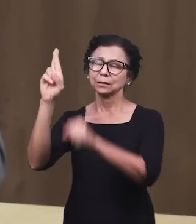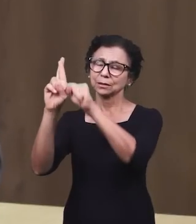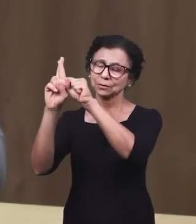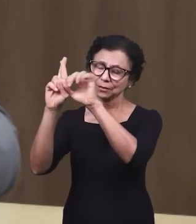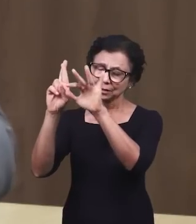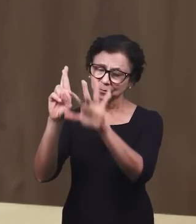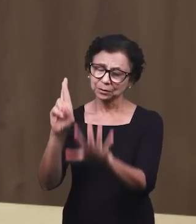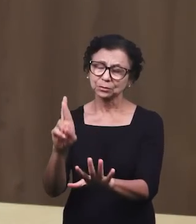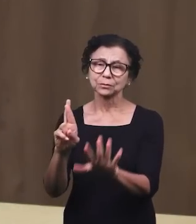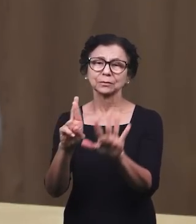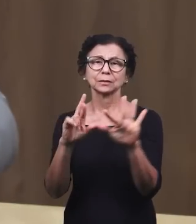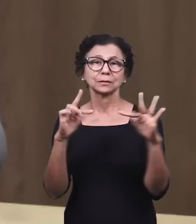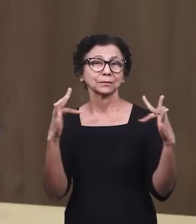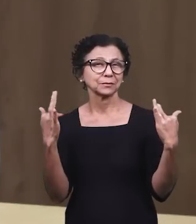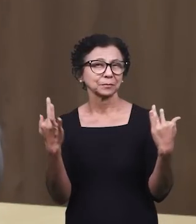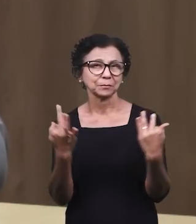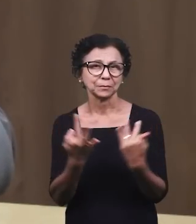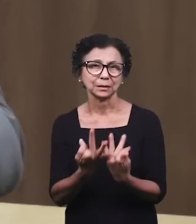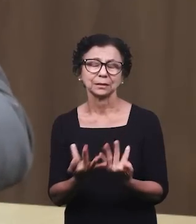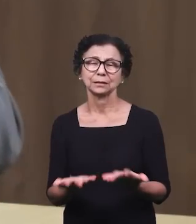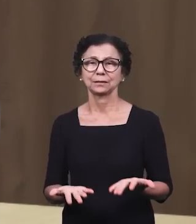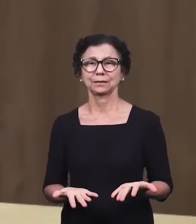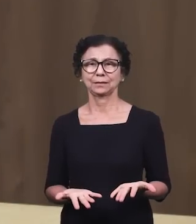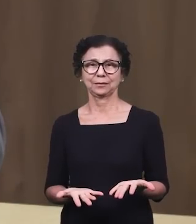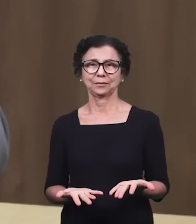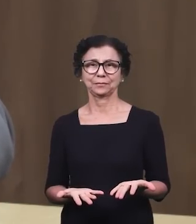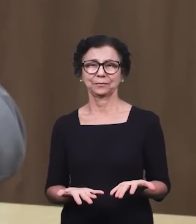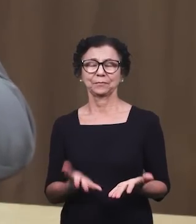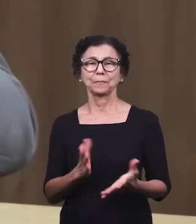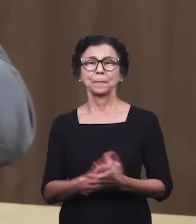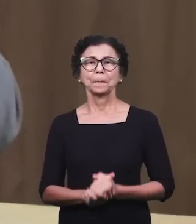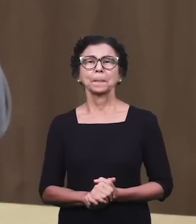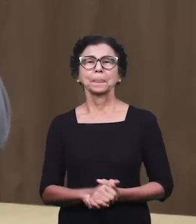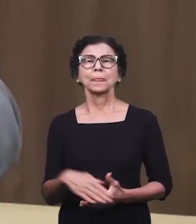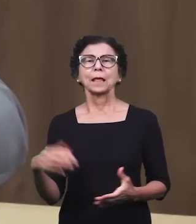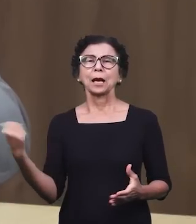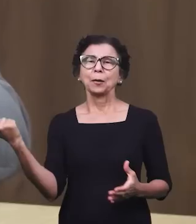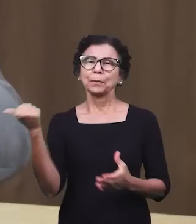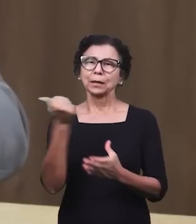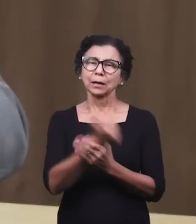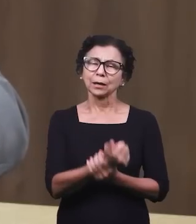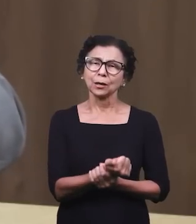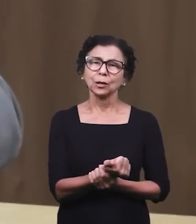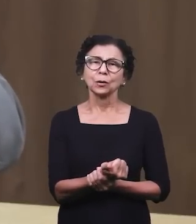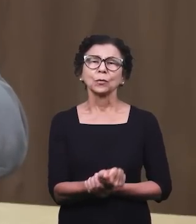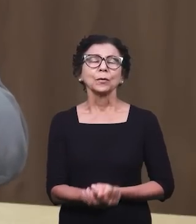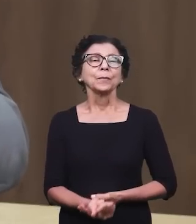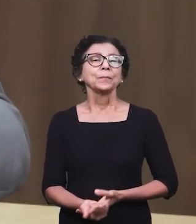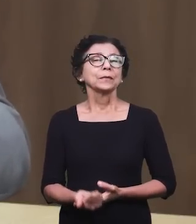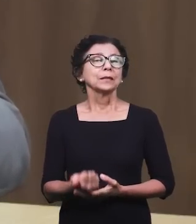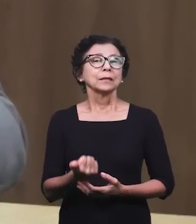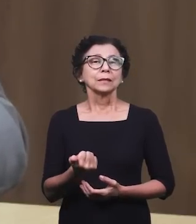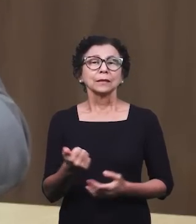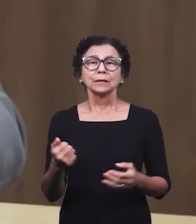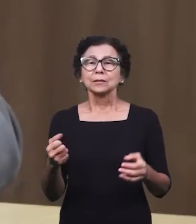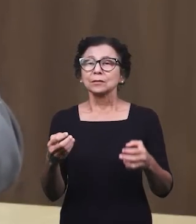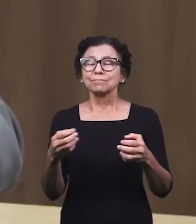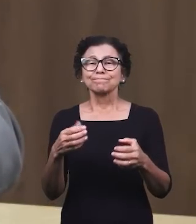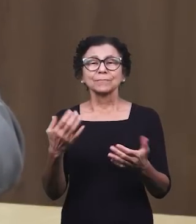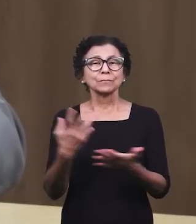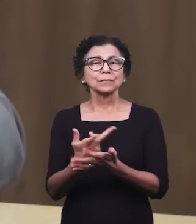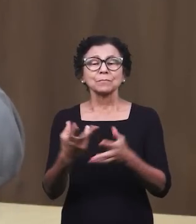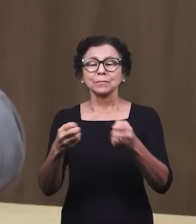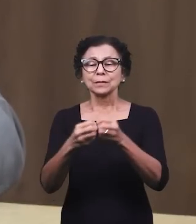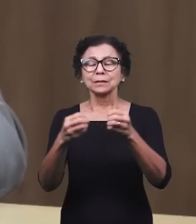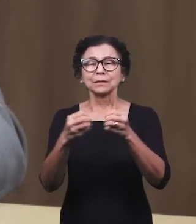realizou o milagre, o impossível na casa dele, trouxe Isaac, preservou Isaac. No momento ali da